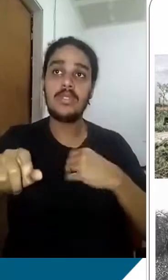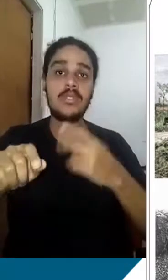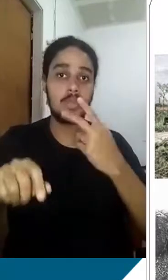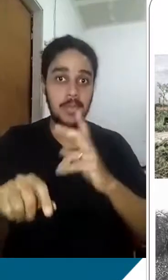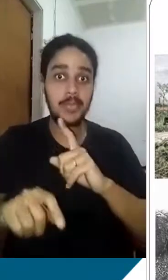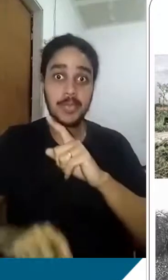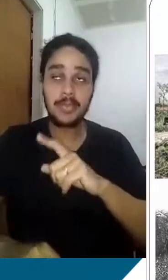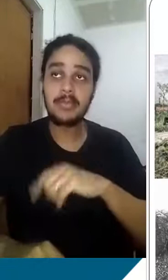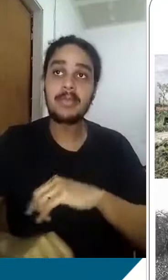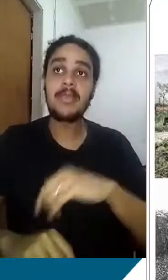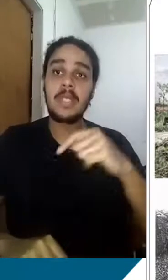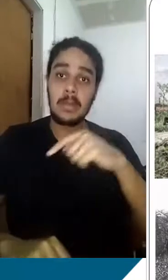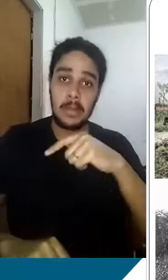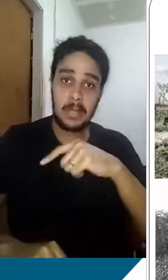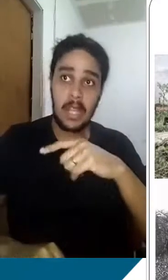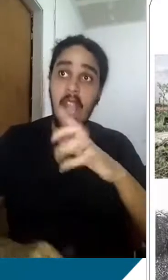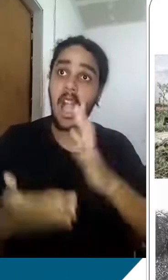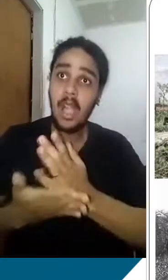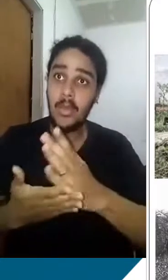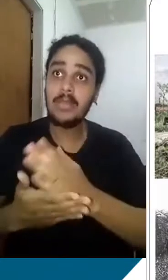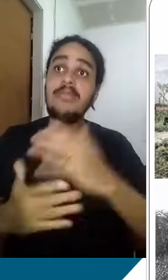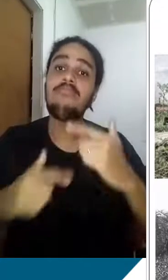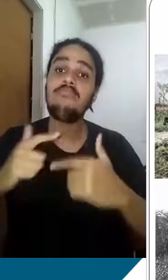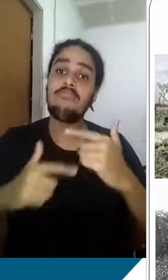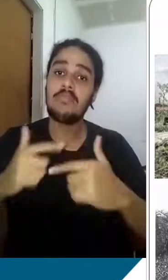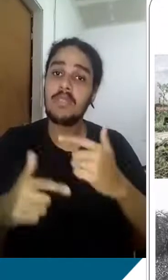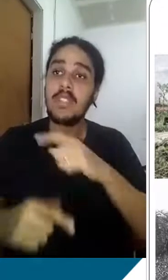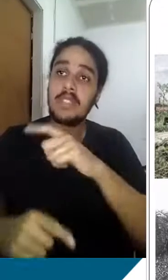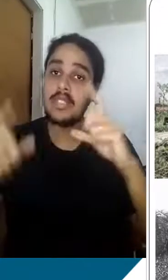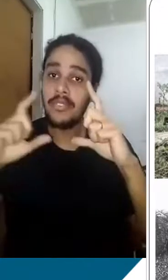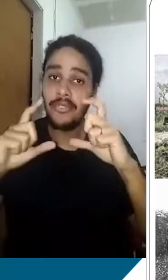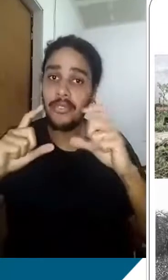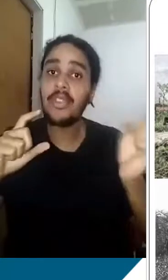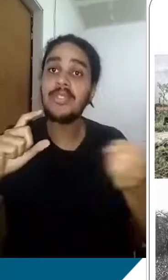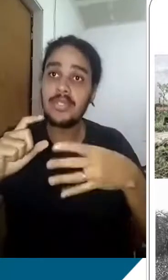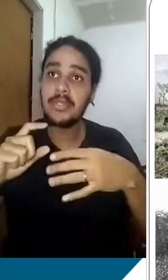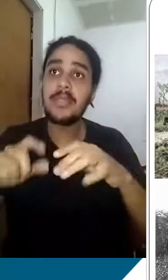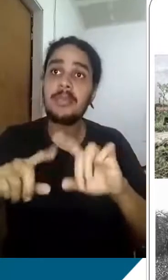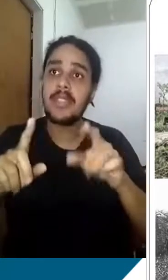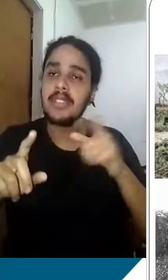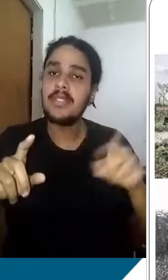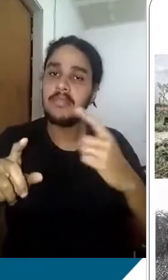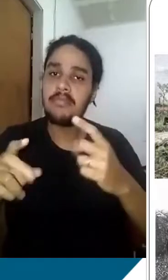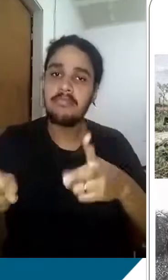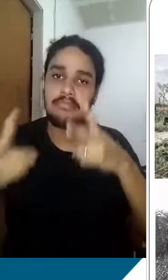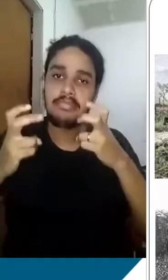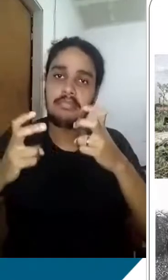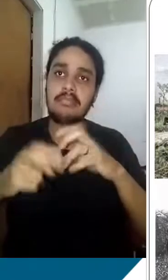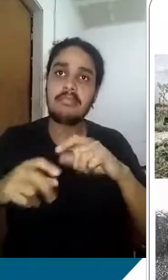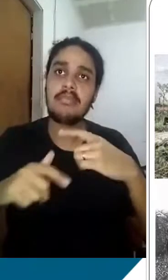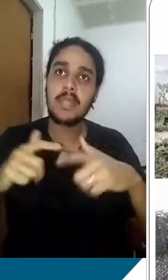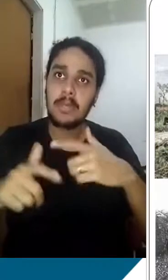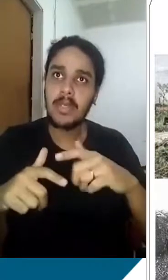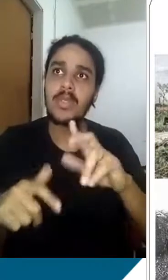E aqui alguns trabalhadores, como a gente pode ver, essa é uma foto recente, mas que a gente nota que são trabalhadores